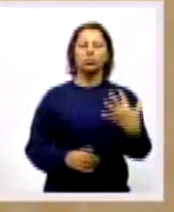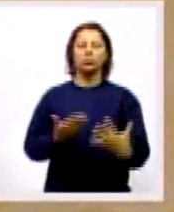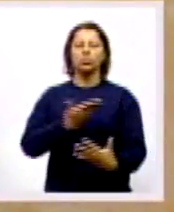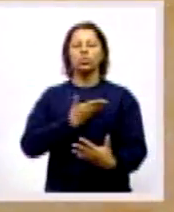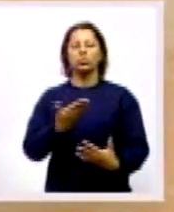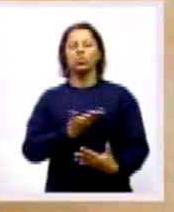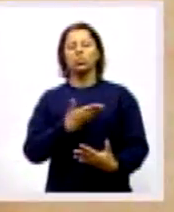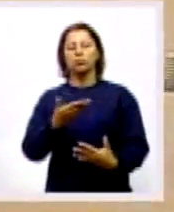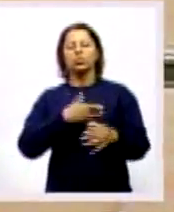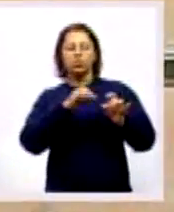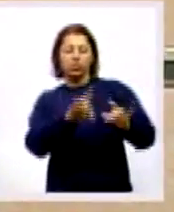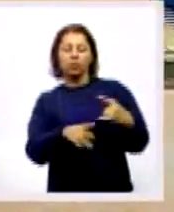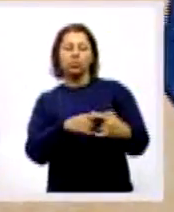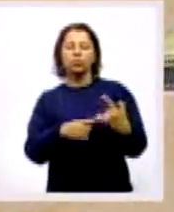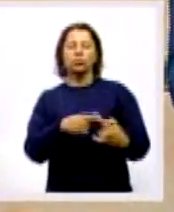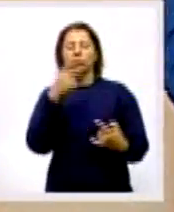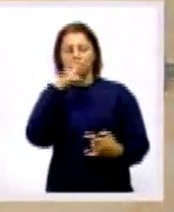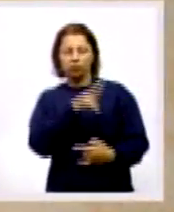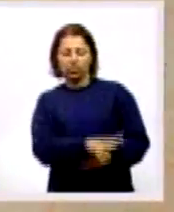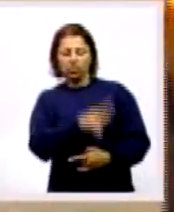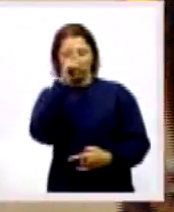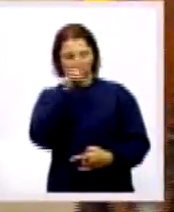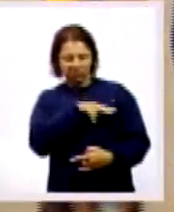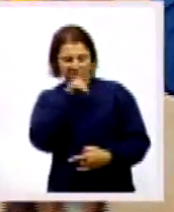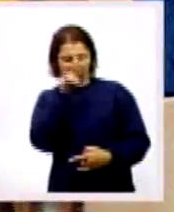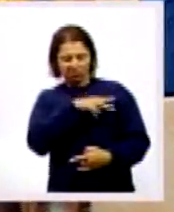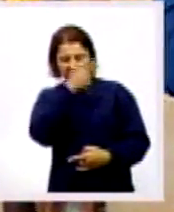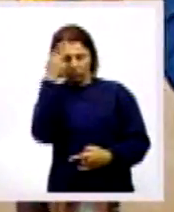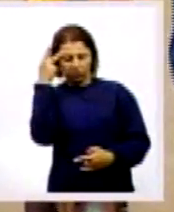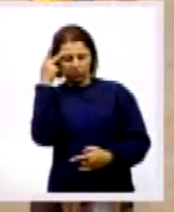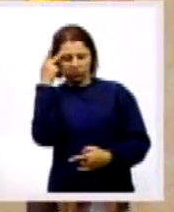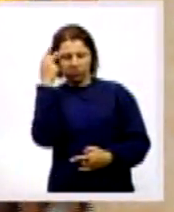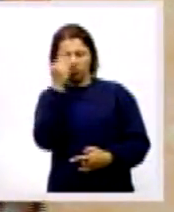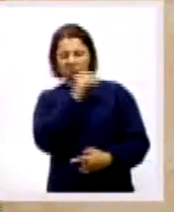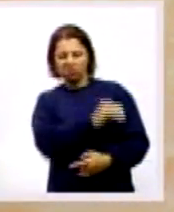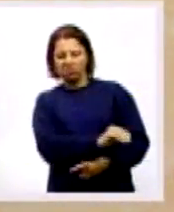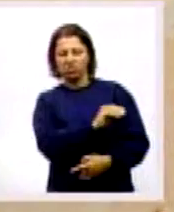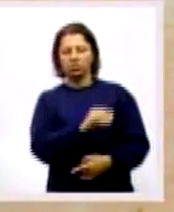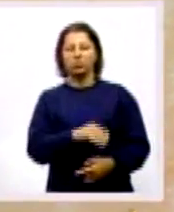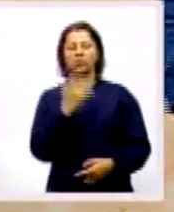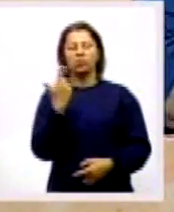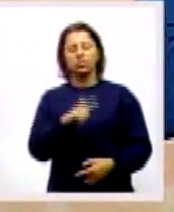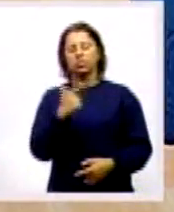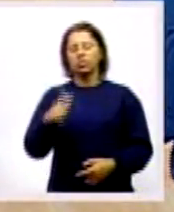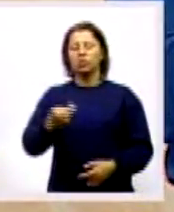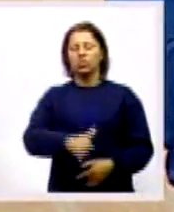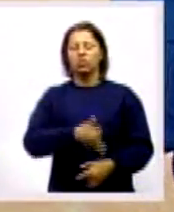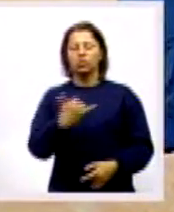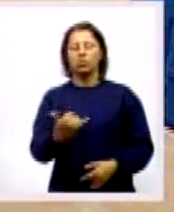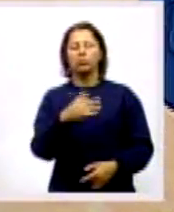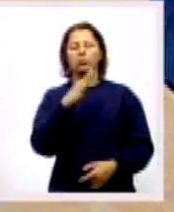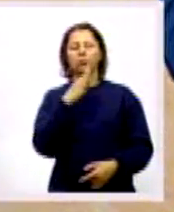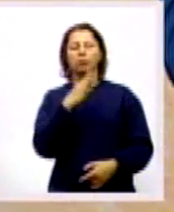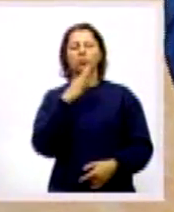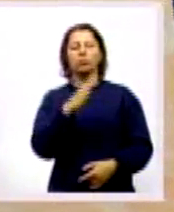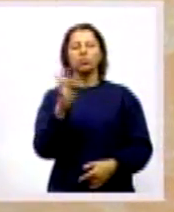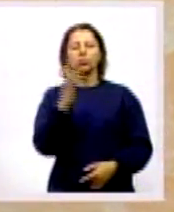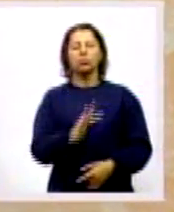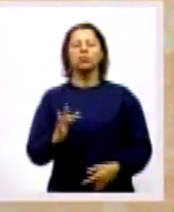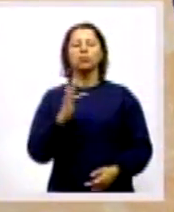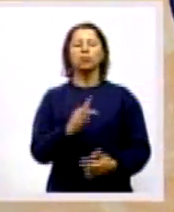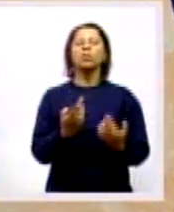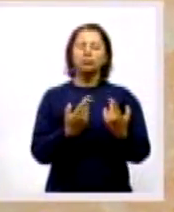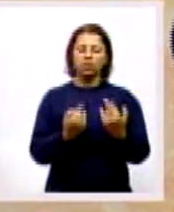deixou de fazer porque você enxergava as pessoas com preconceito? Não chegou nem ter a oportunidade de conhecer. Na faculdade é